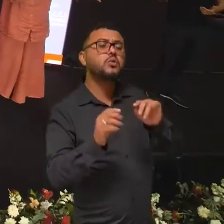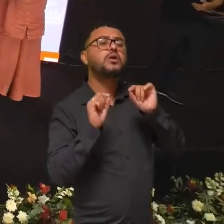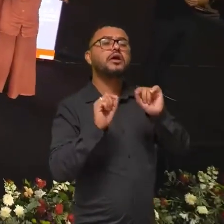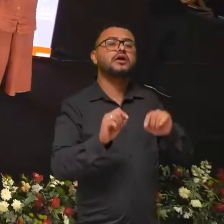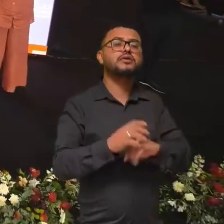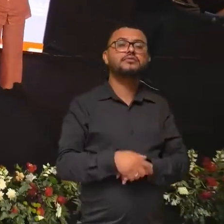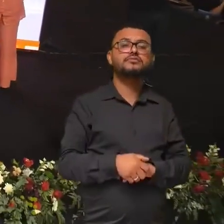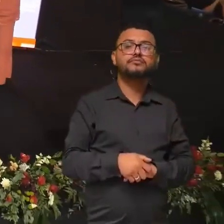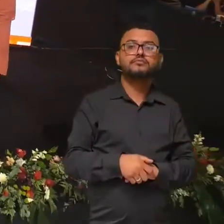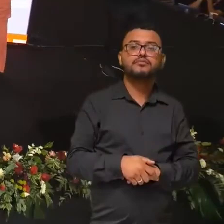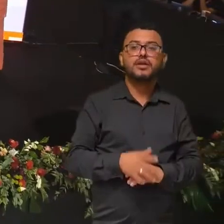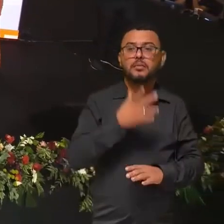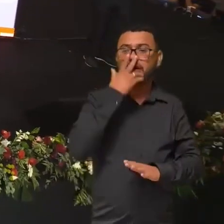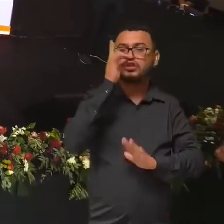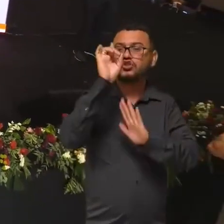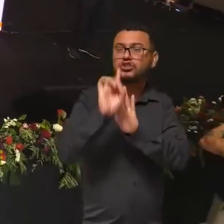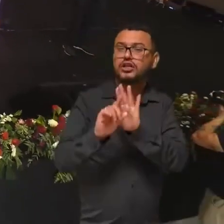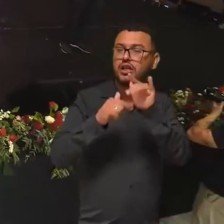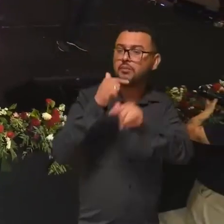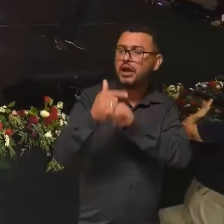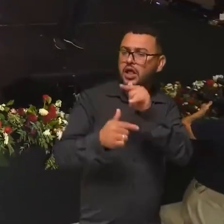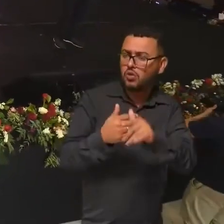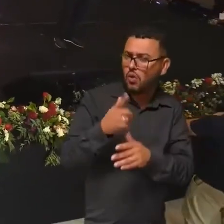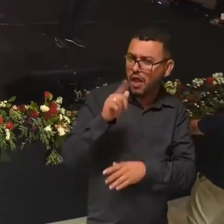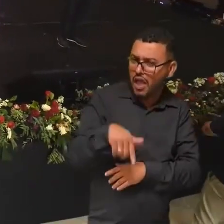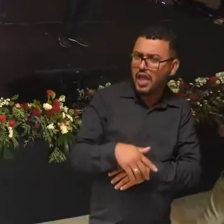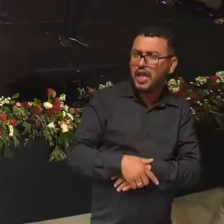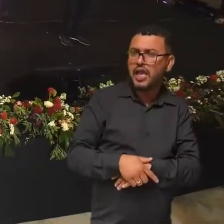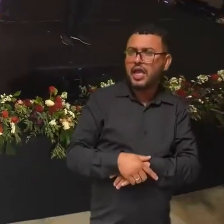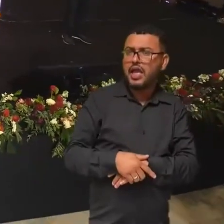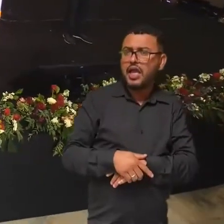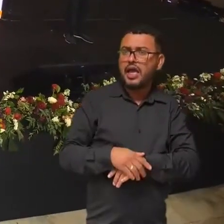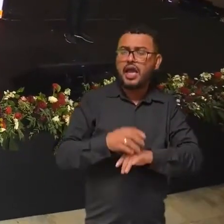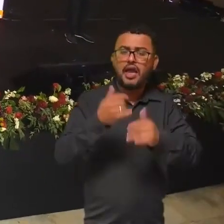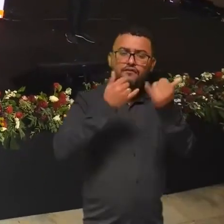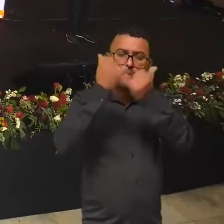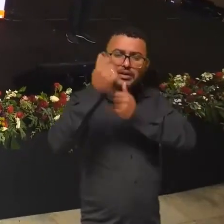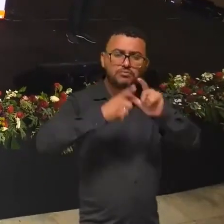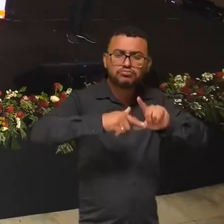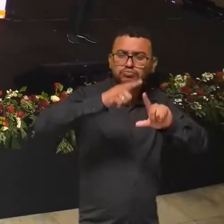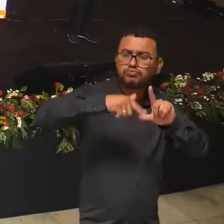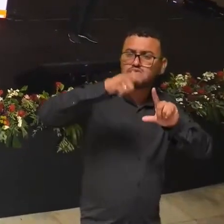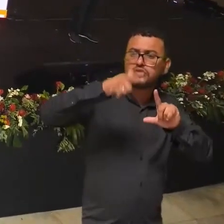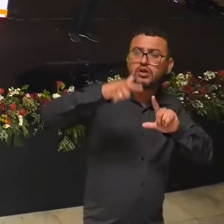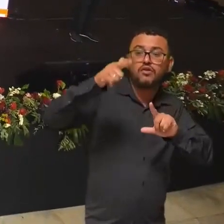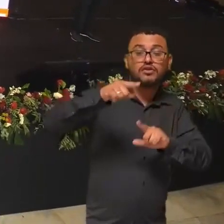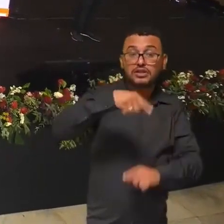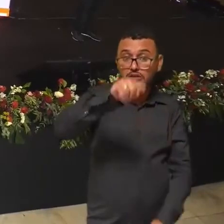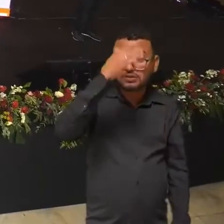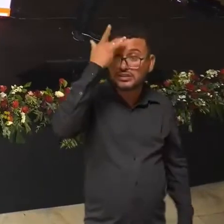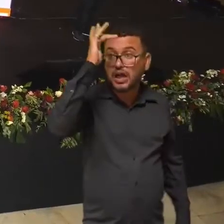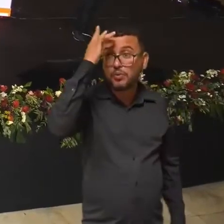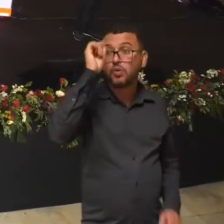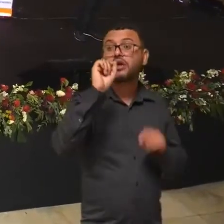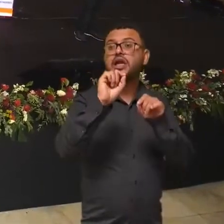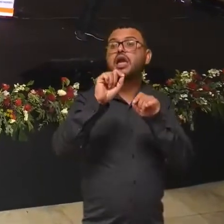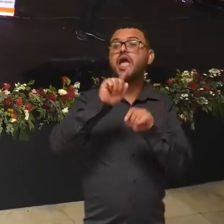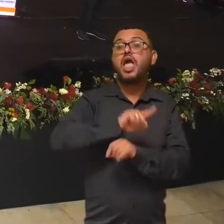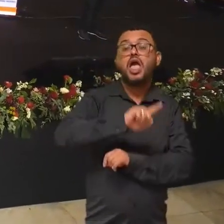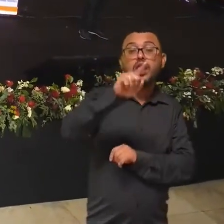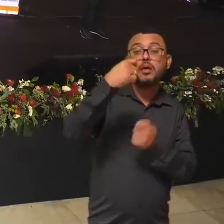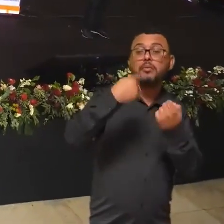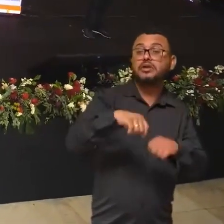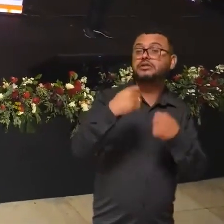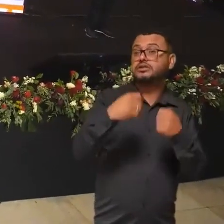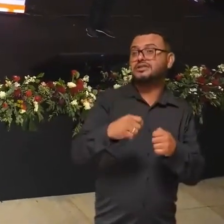trabalhador? Você está falando de grandes estatísticas? Não, você não sabe o que é que ele precisa. Então, quando a gente fala, eu preciso